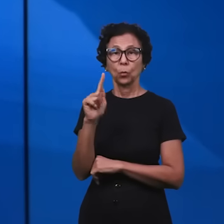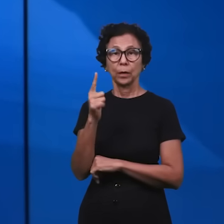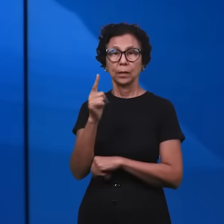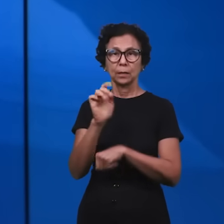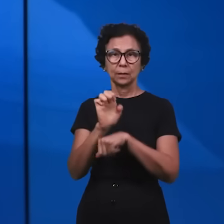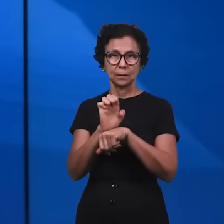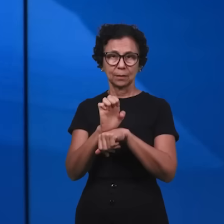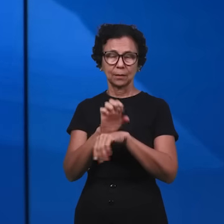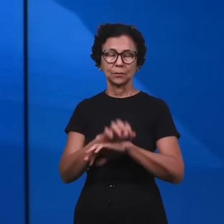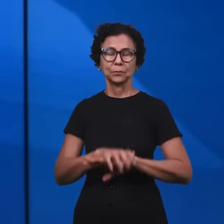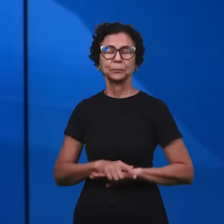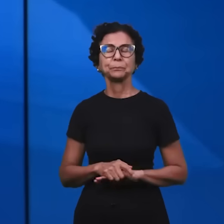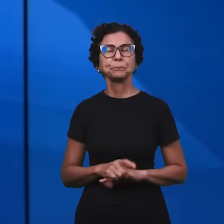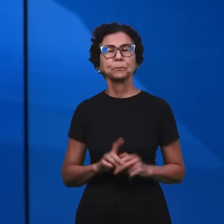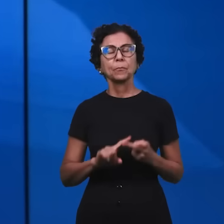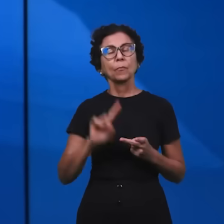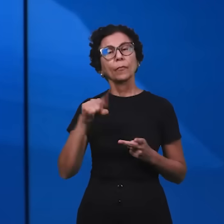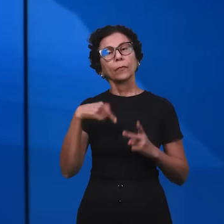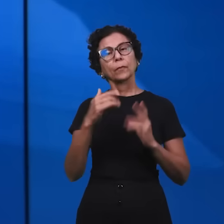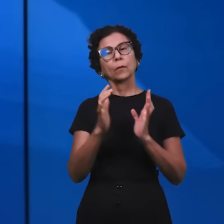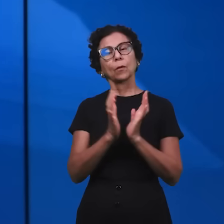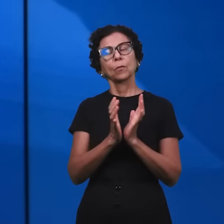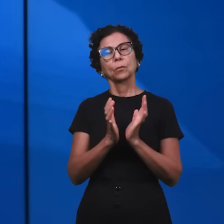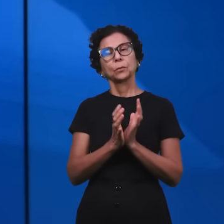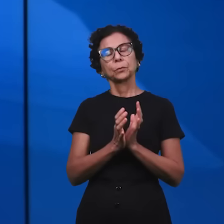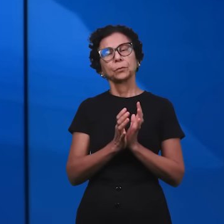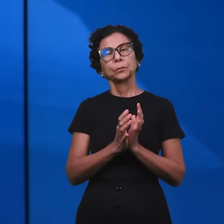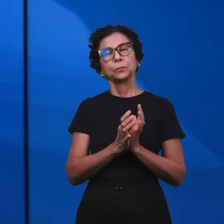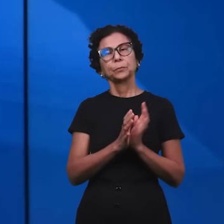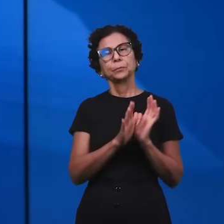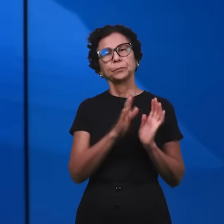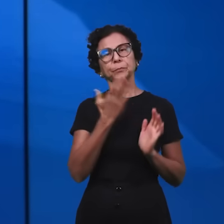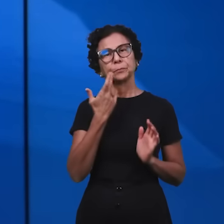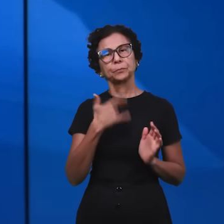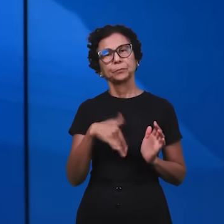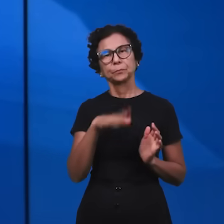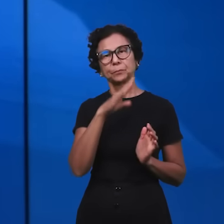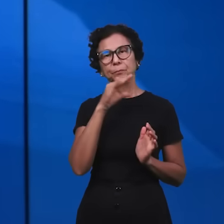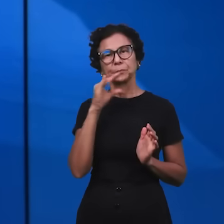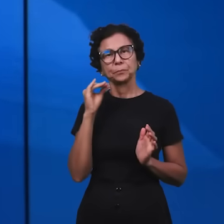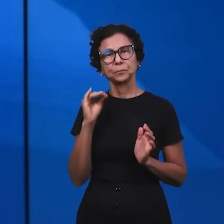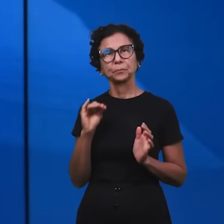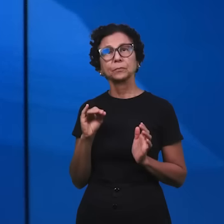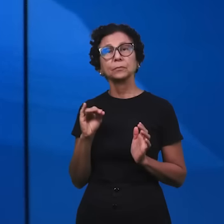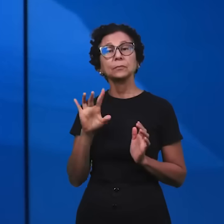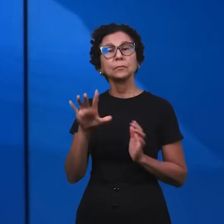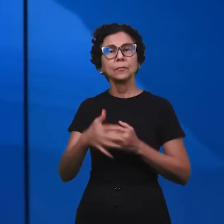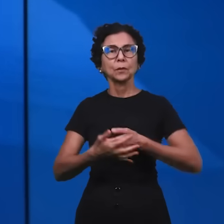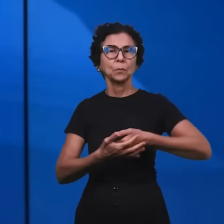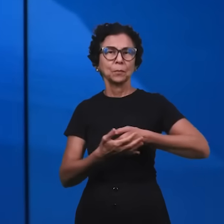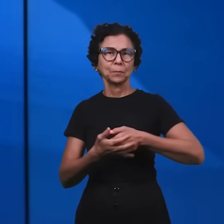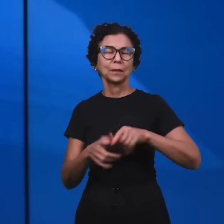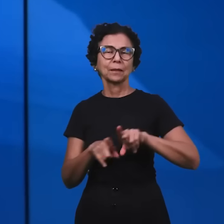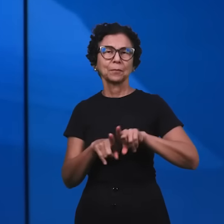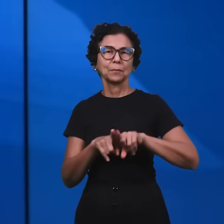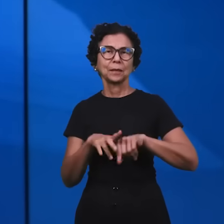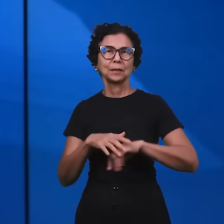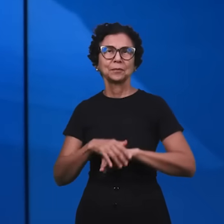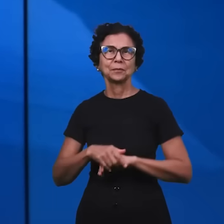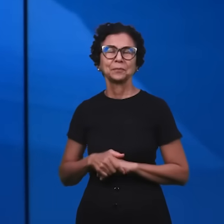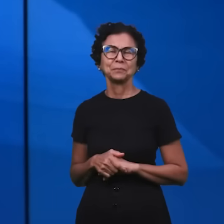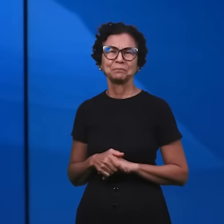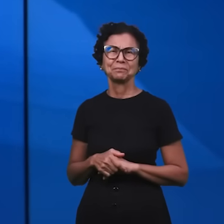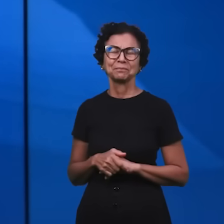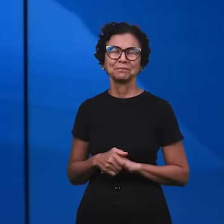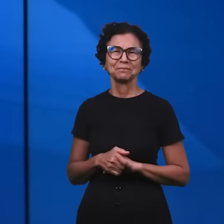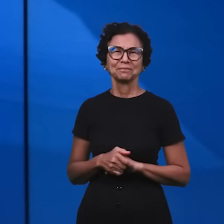Goiânia, no estado de Goiás. Depois, o grupo de crianças também de intermediários e adolescentes, e tem até um bebê também, lá de